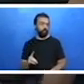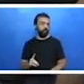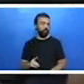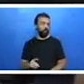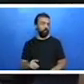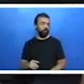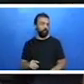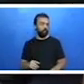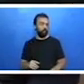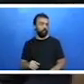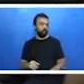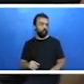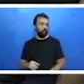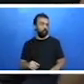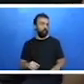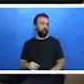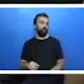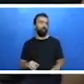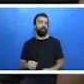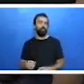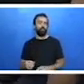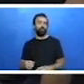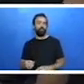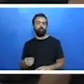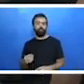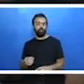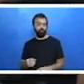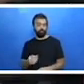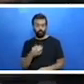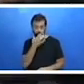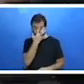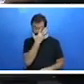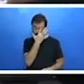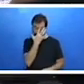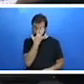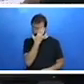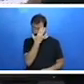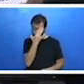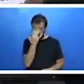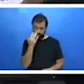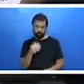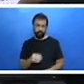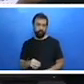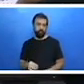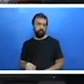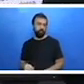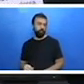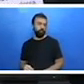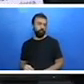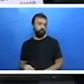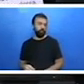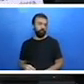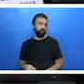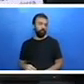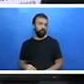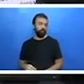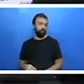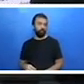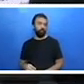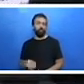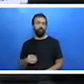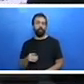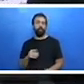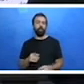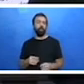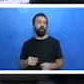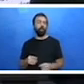características próprias. D. Surgiu em várias regiões do Brasil, mas se desenvolveu apenas no Nordeste. Então, para eu